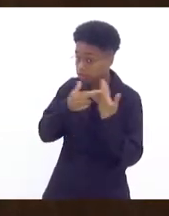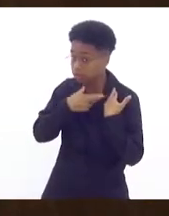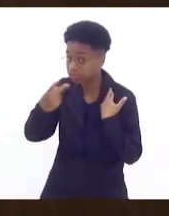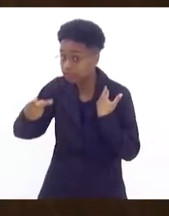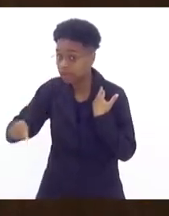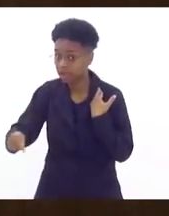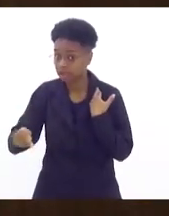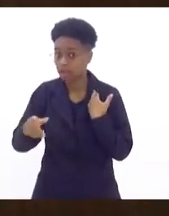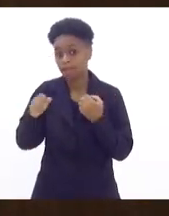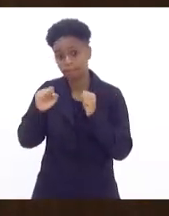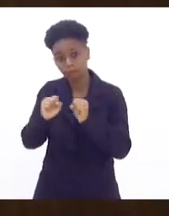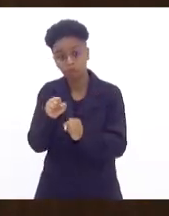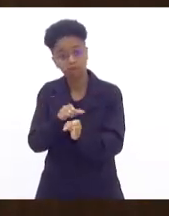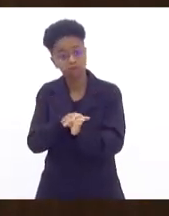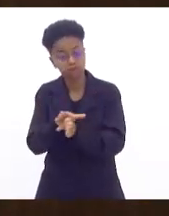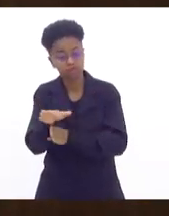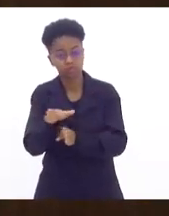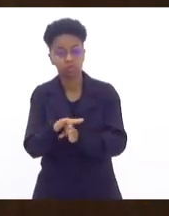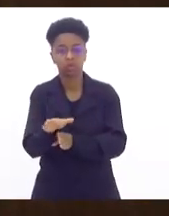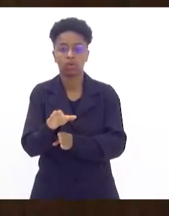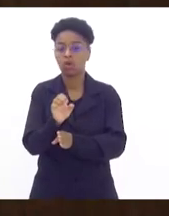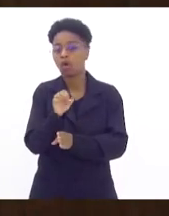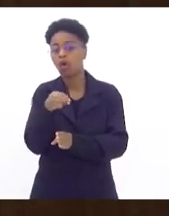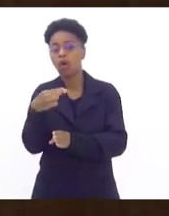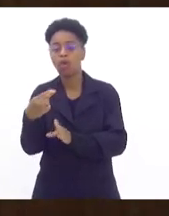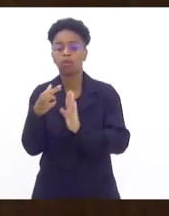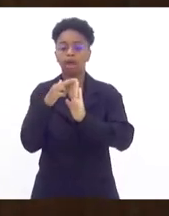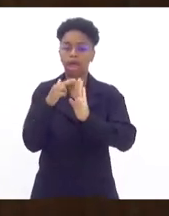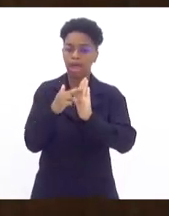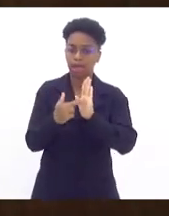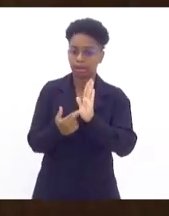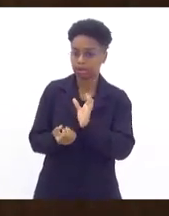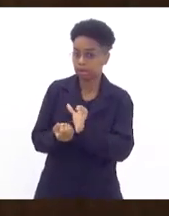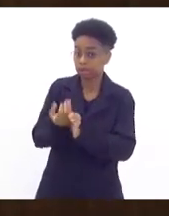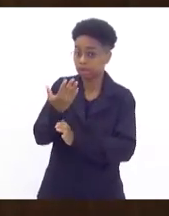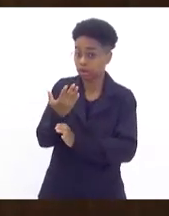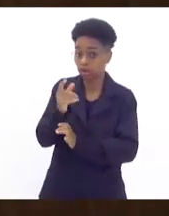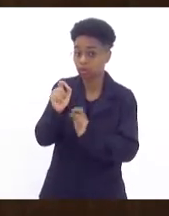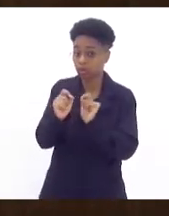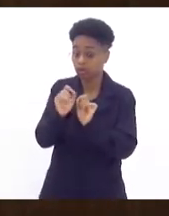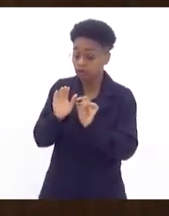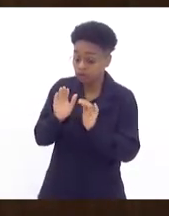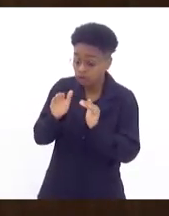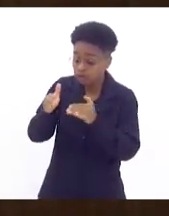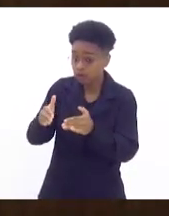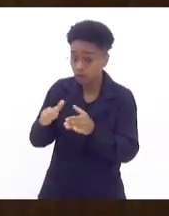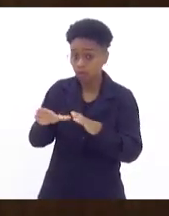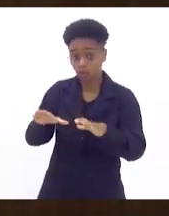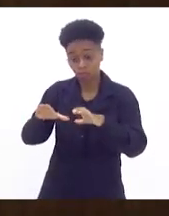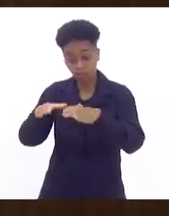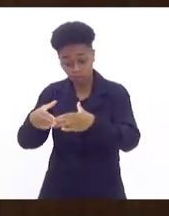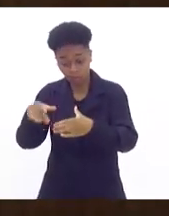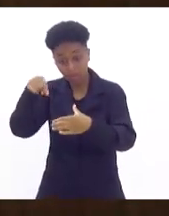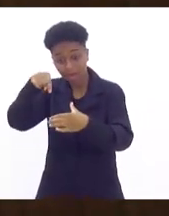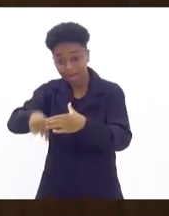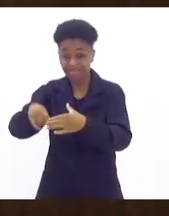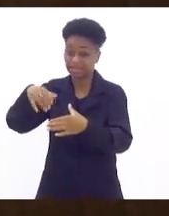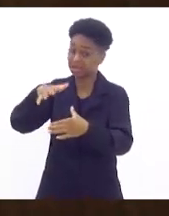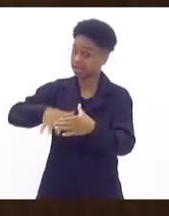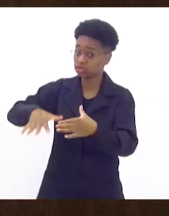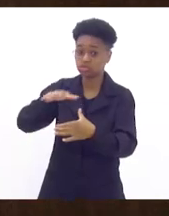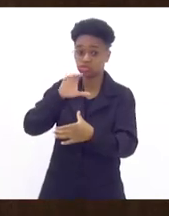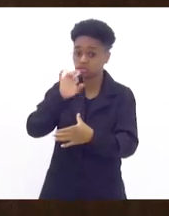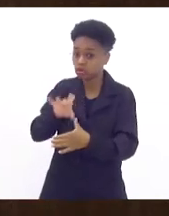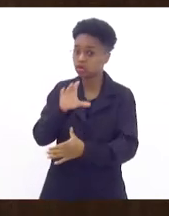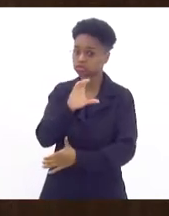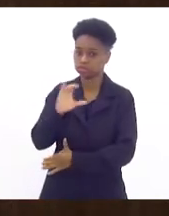ou até mesmo normativas para comissão de constituição e justiça só isso